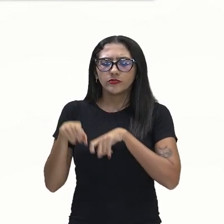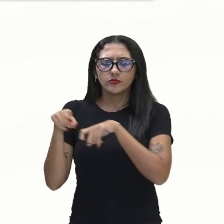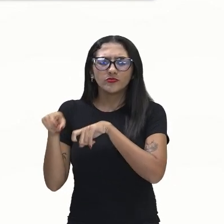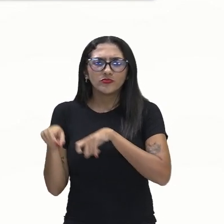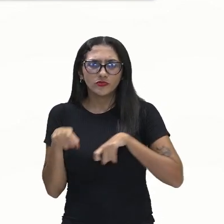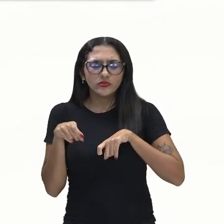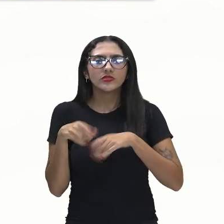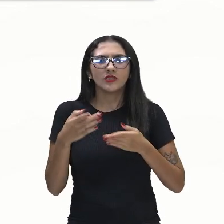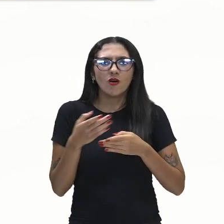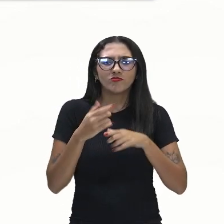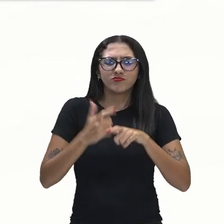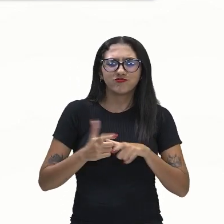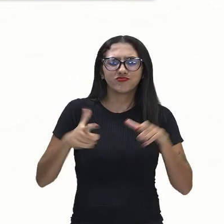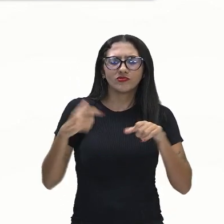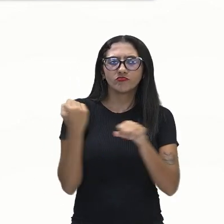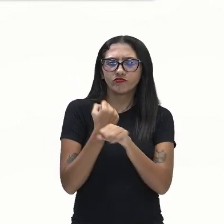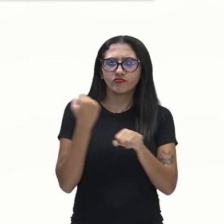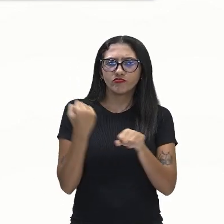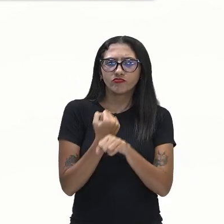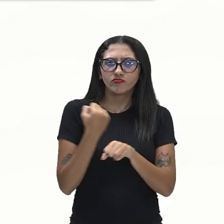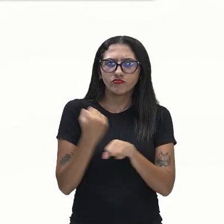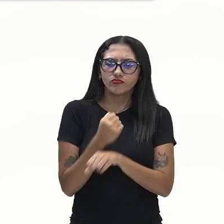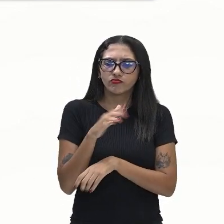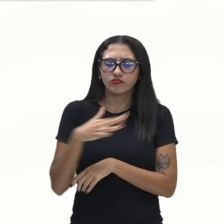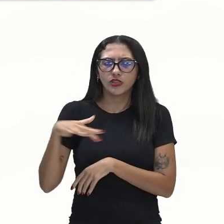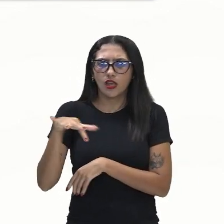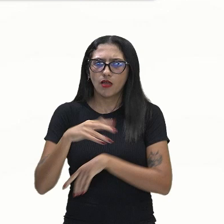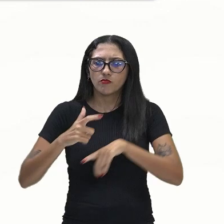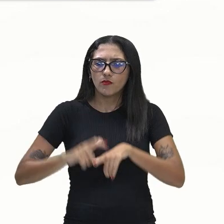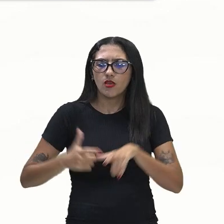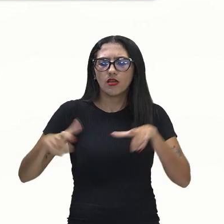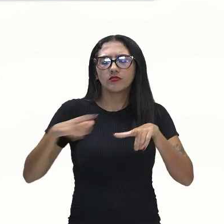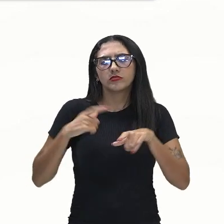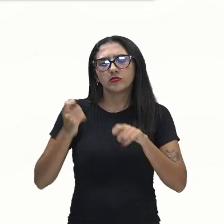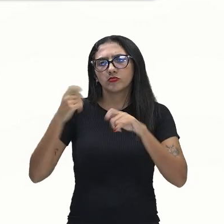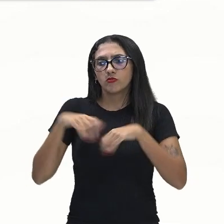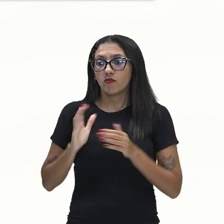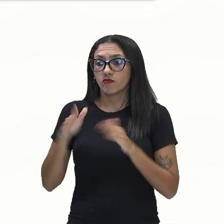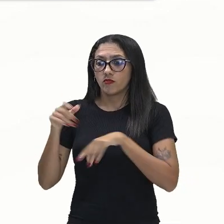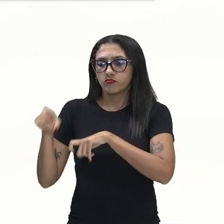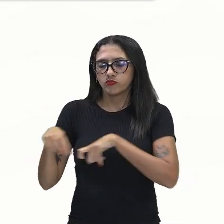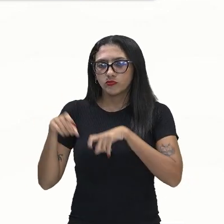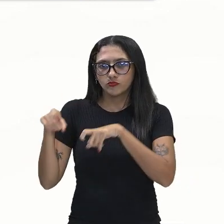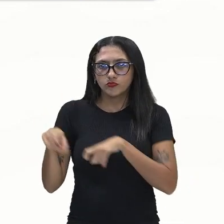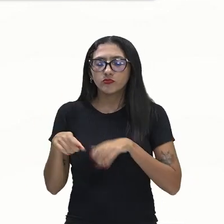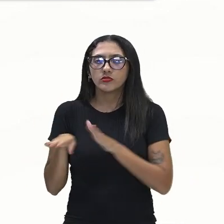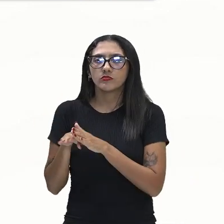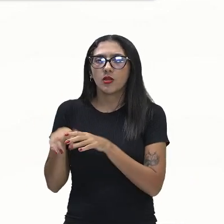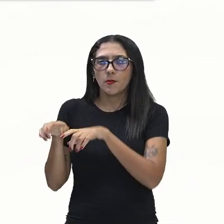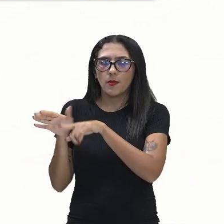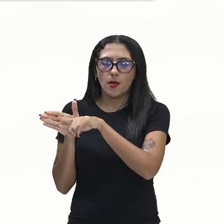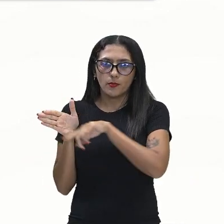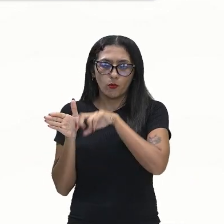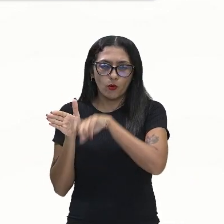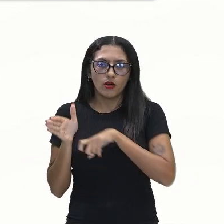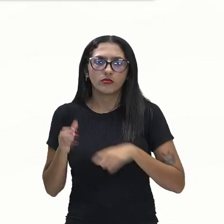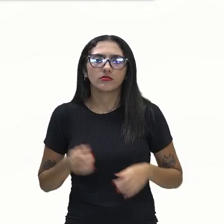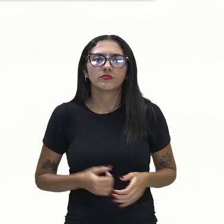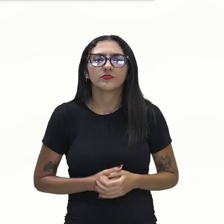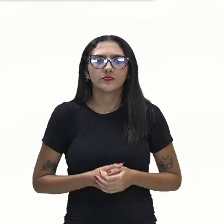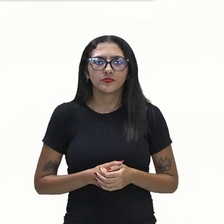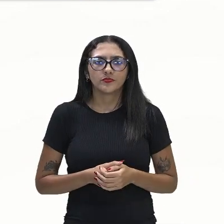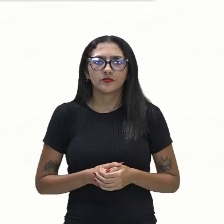mais áreas precisam ser adotadas para agricultura e pecuária, introdução de